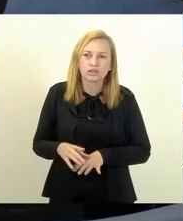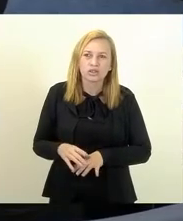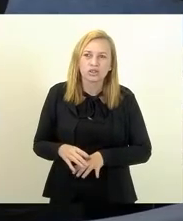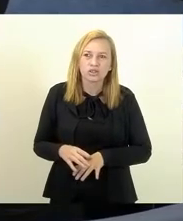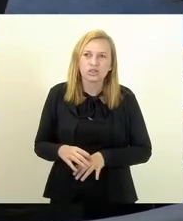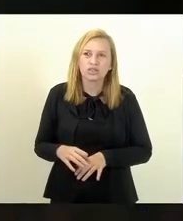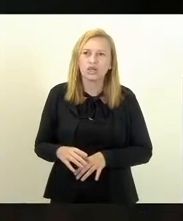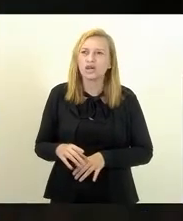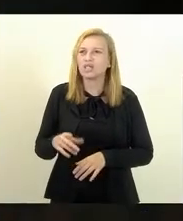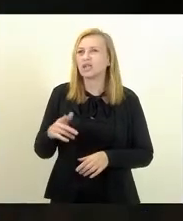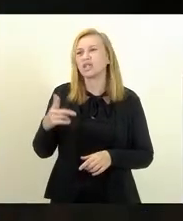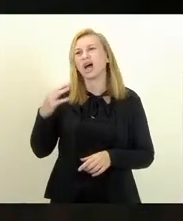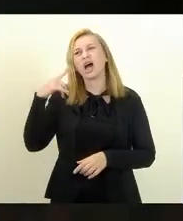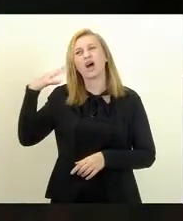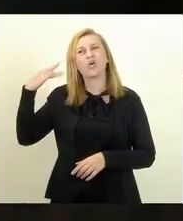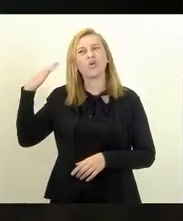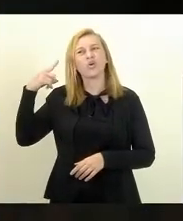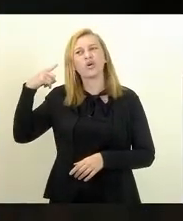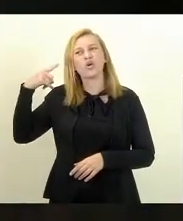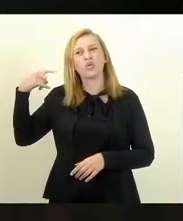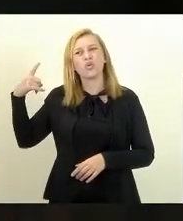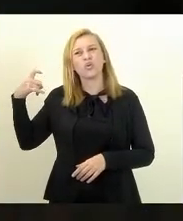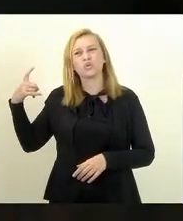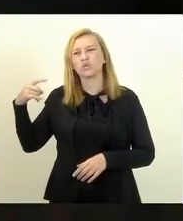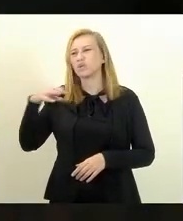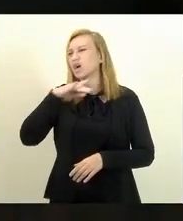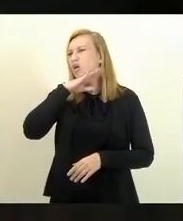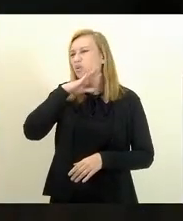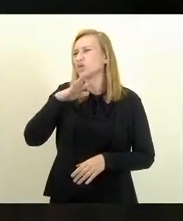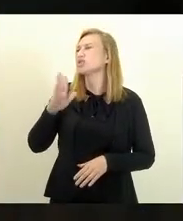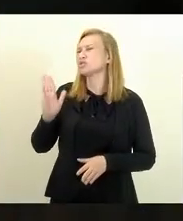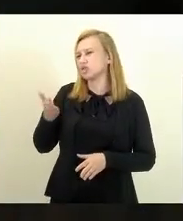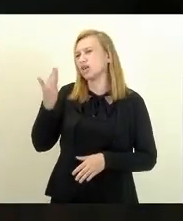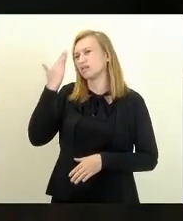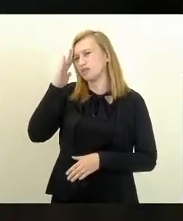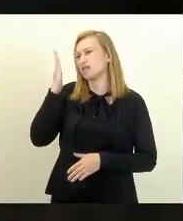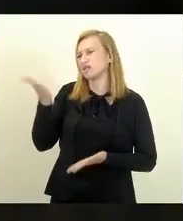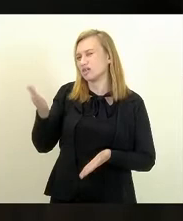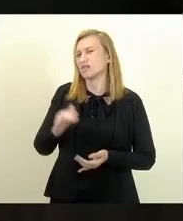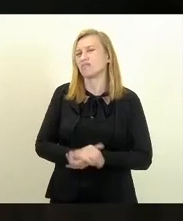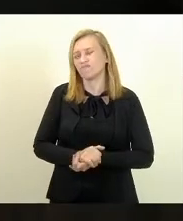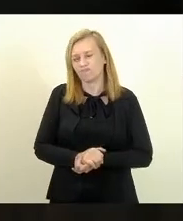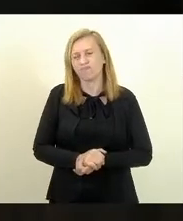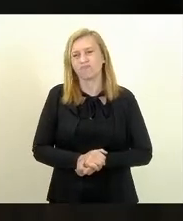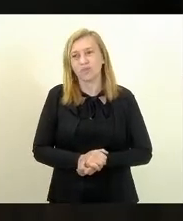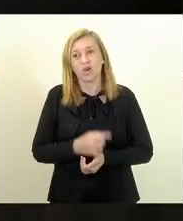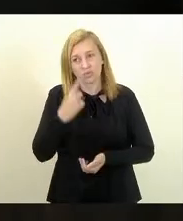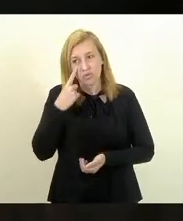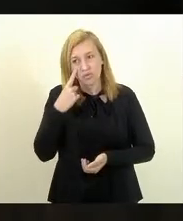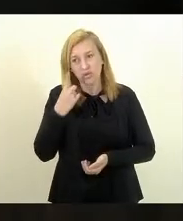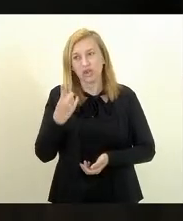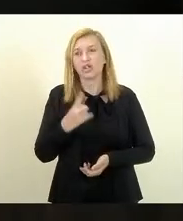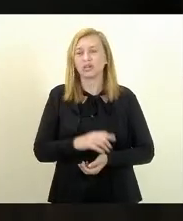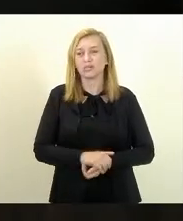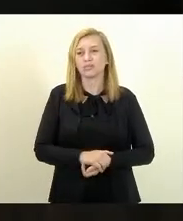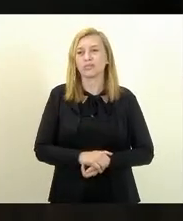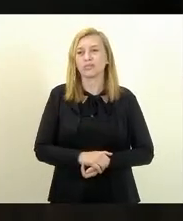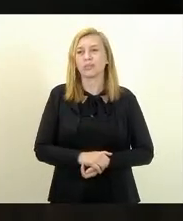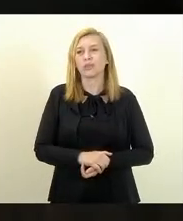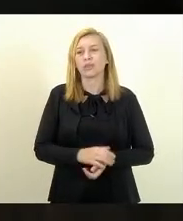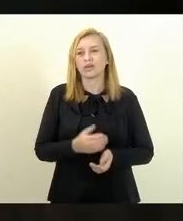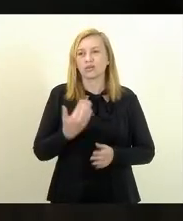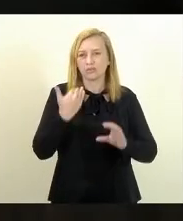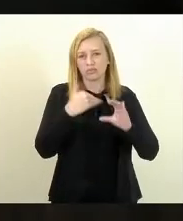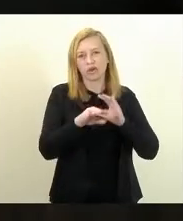É porque está muito ruim o seu som. Eu já entendi. Eu vou colher os pareceres e vou remeter para a CCJ,